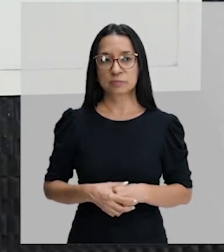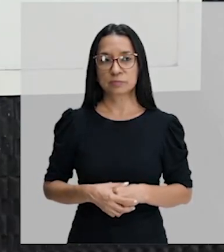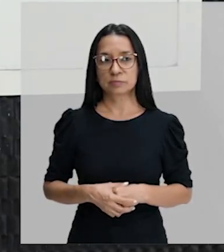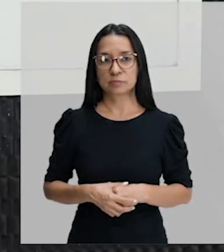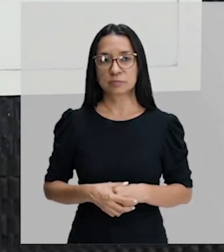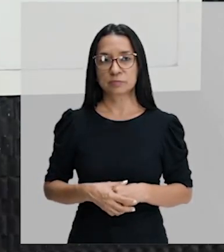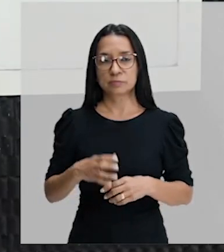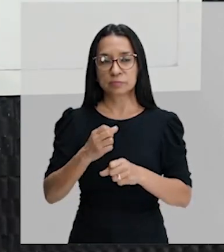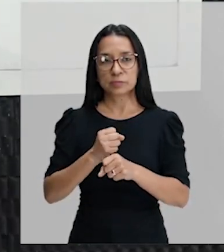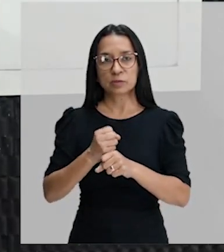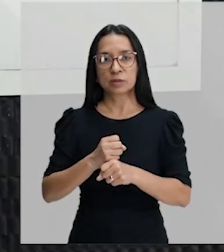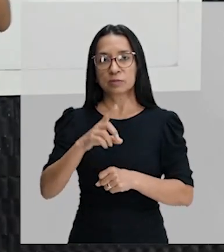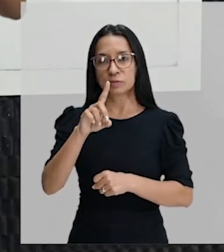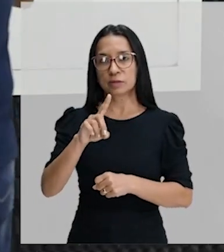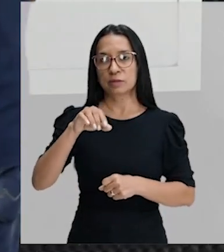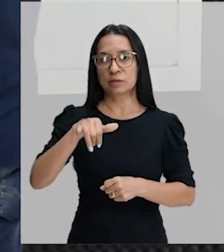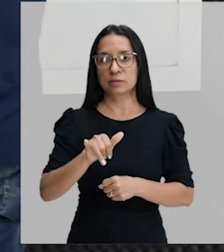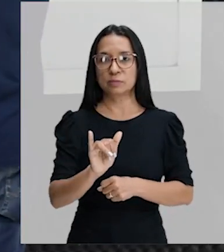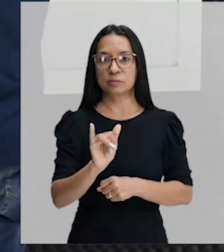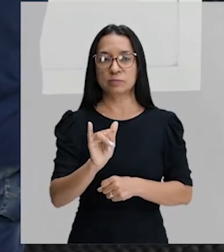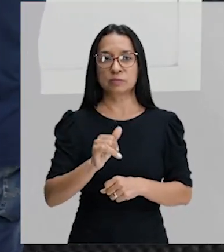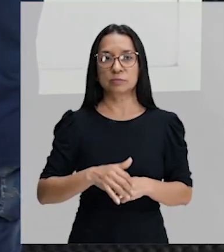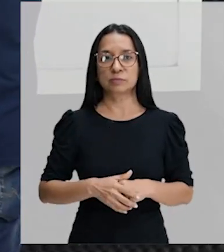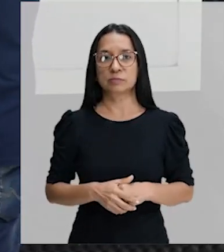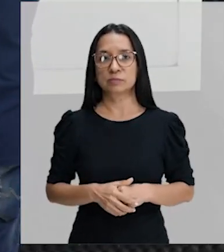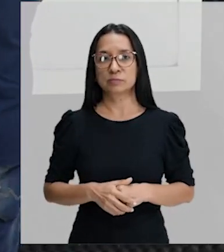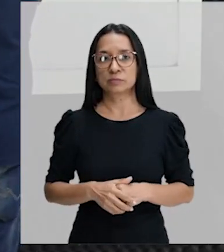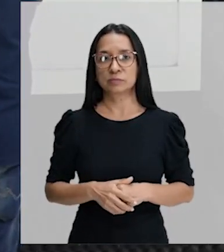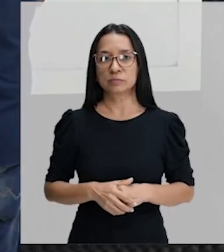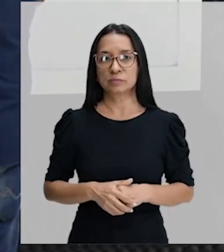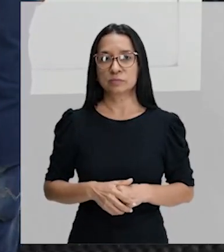Vamos calcular agora o dy.